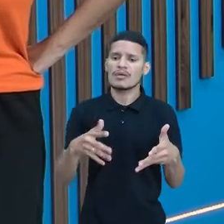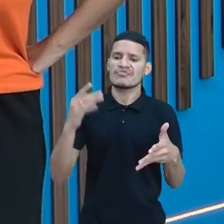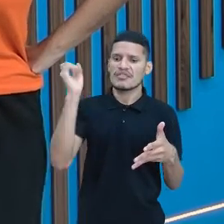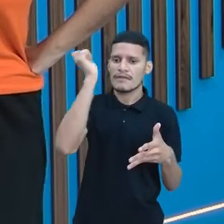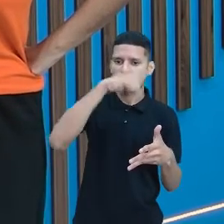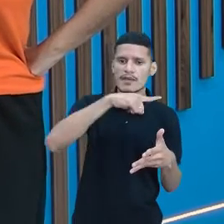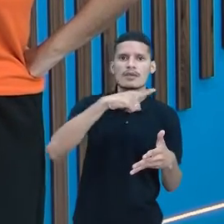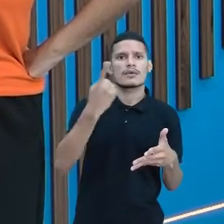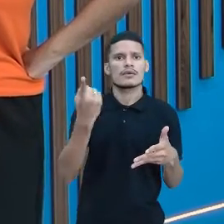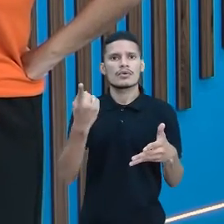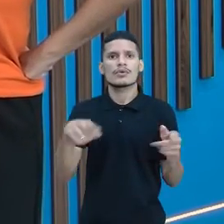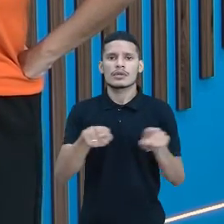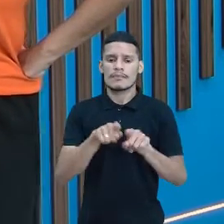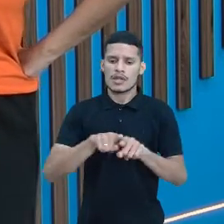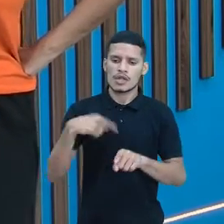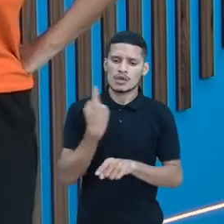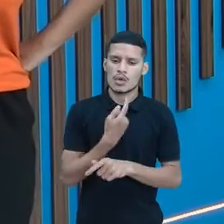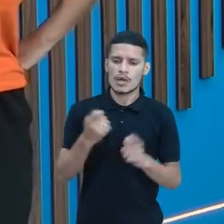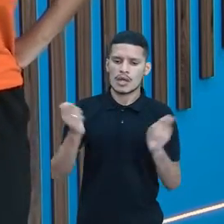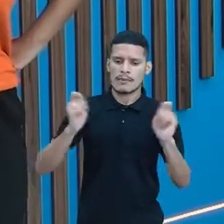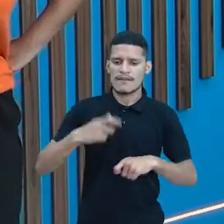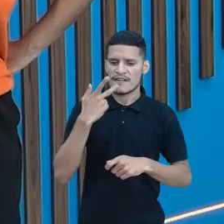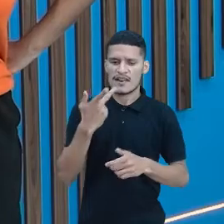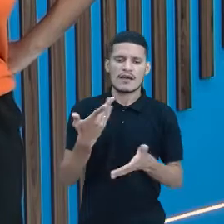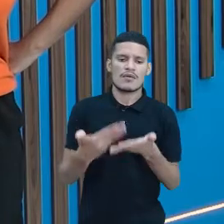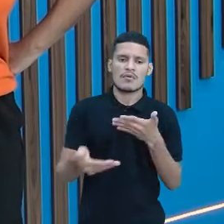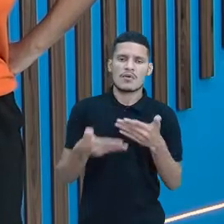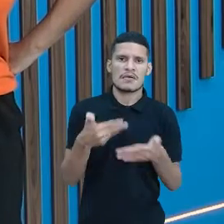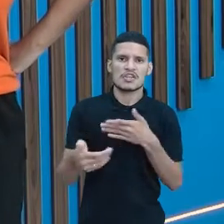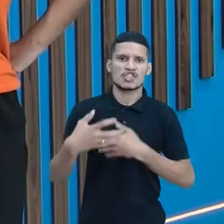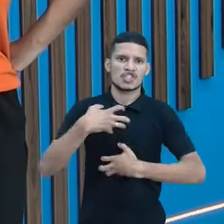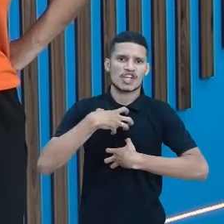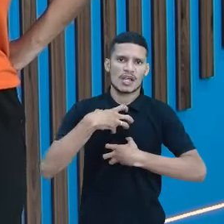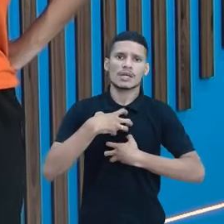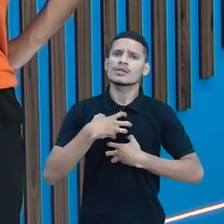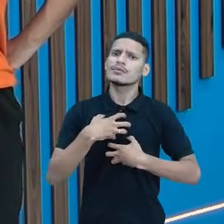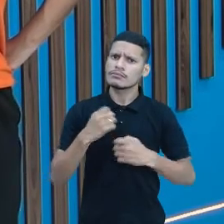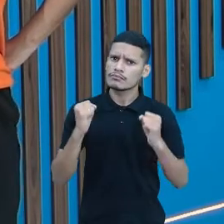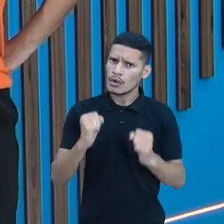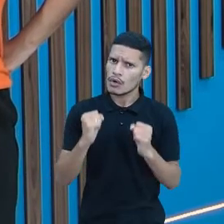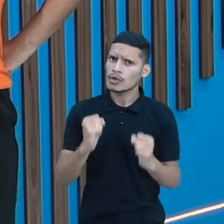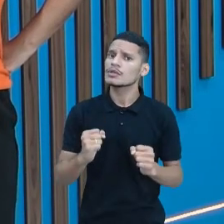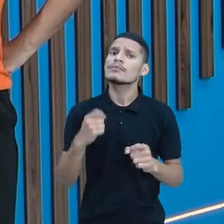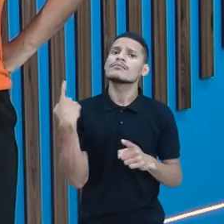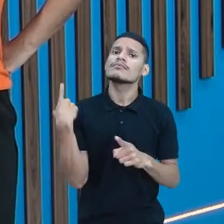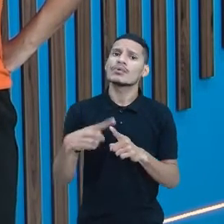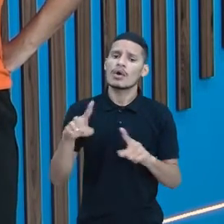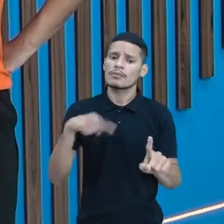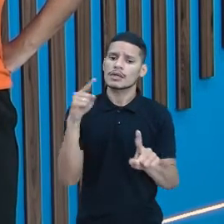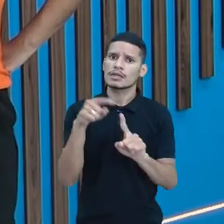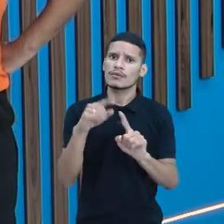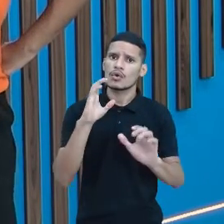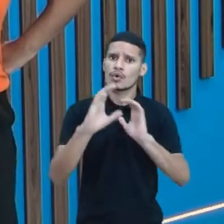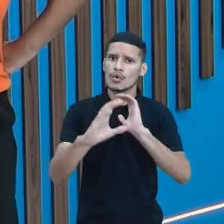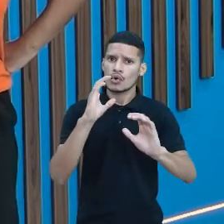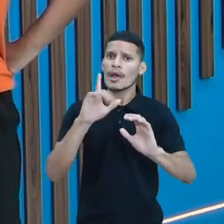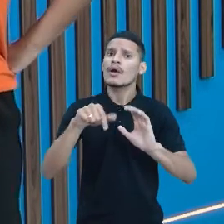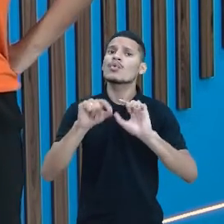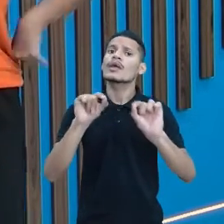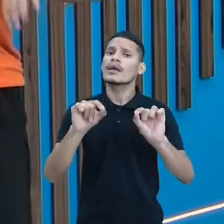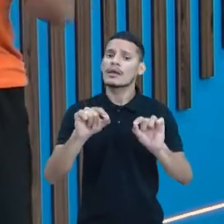difícil, que a gente pode falar de todo jeito e a gente pode sim, porque o objetivo da comunicação é exatamente a